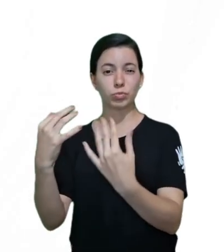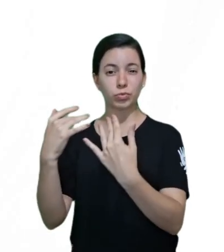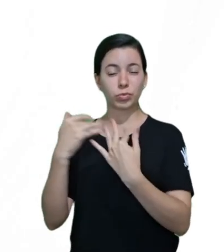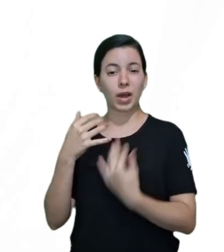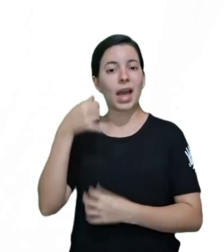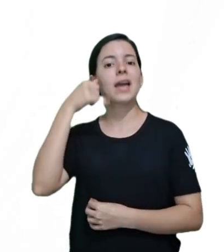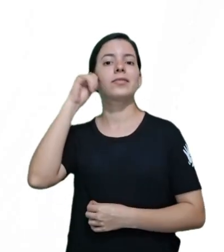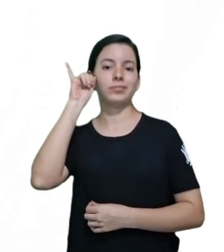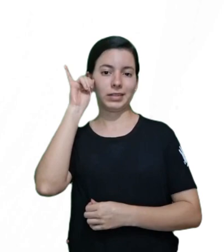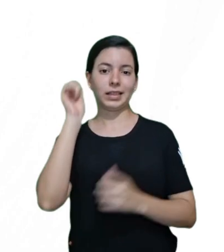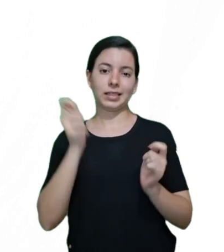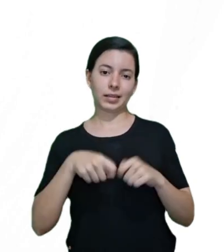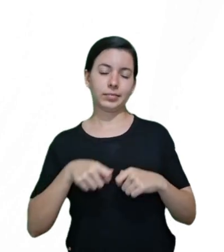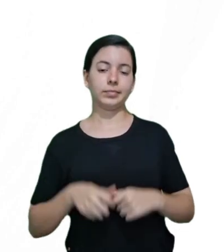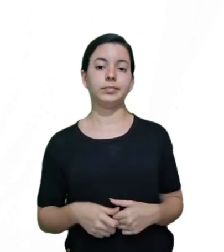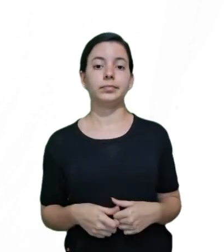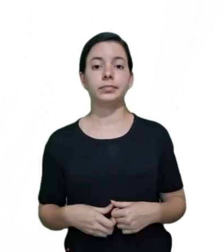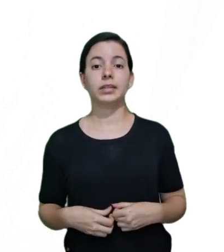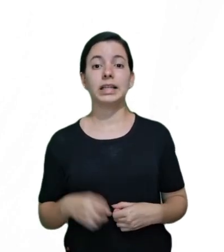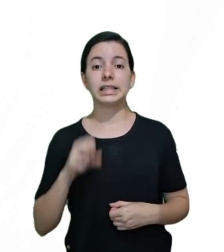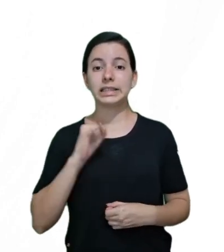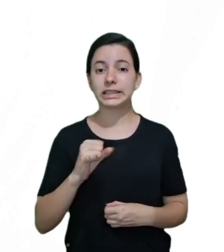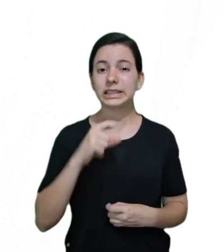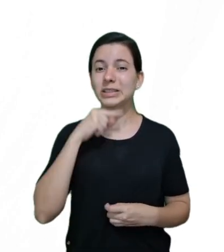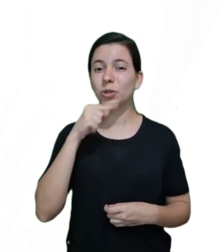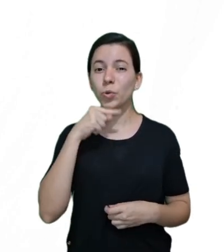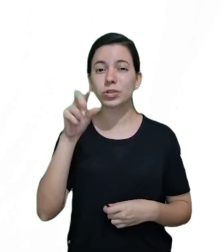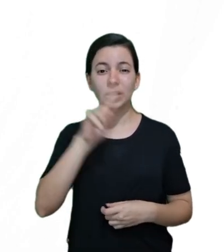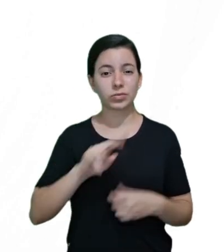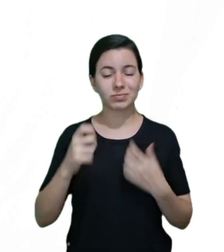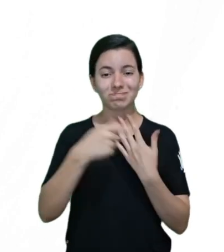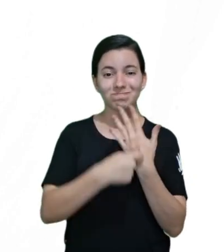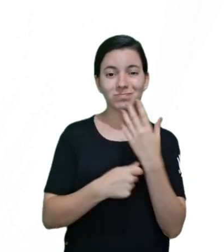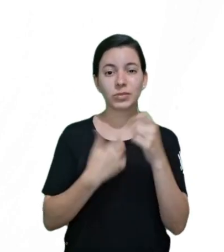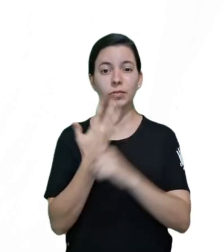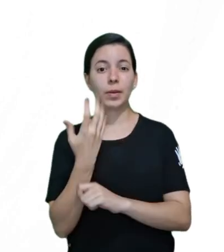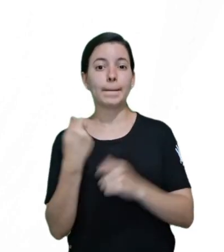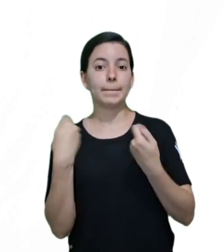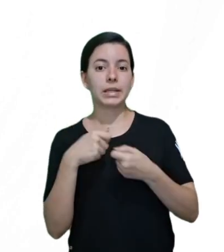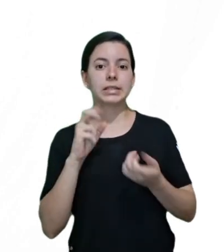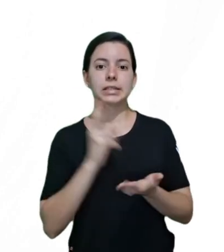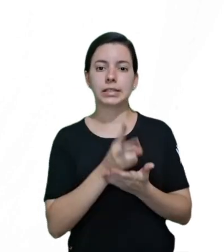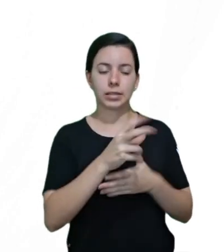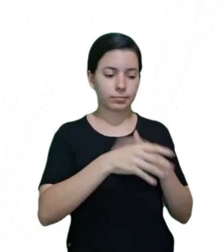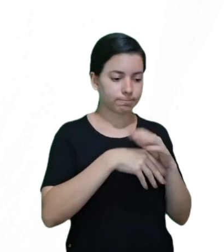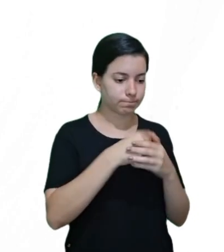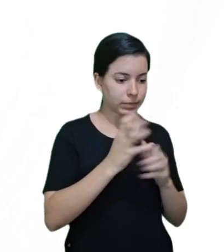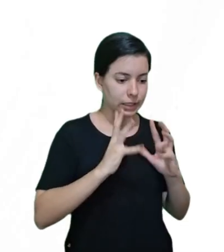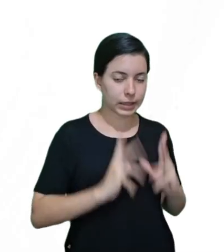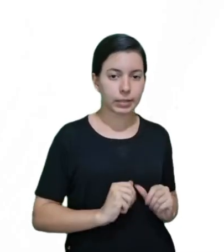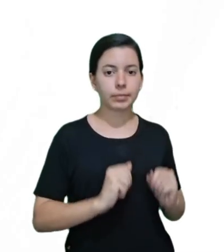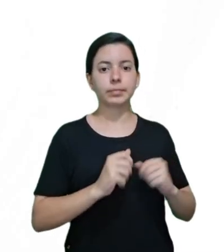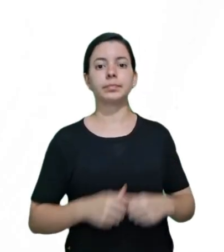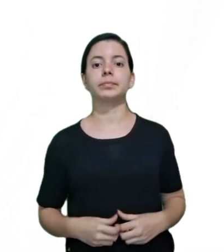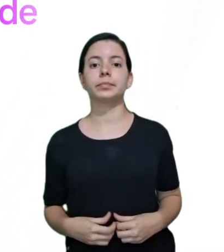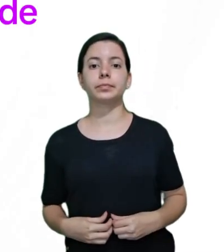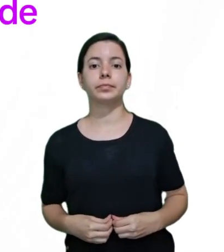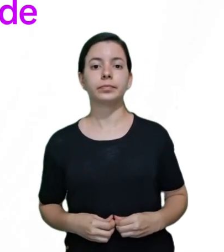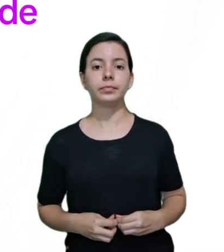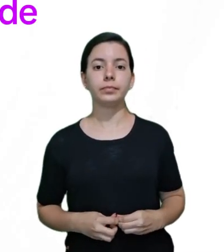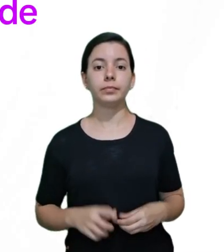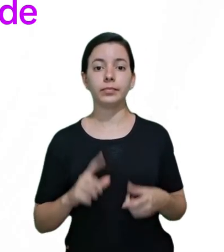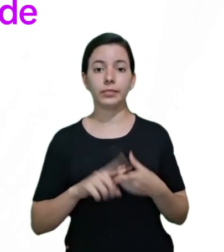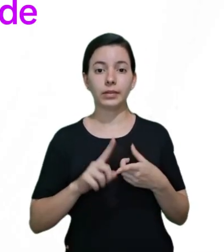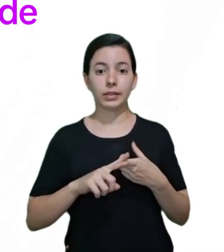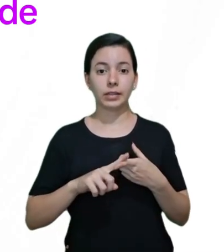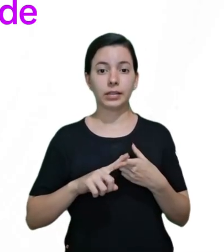com o material estéril ou material biológico. Caso não seja possível utilizar as luvas, é necessário lavar as mãos antes e depois do teste.